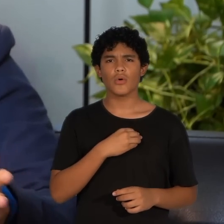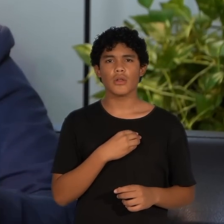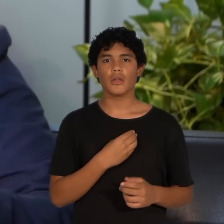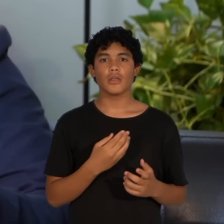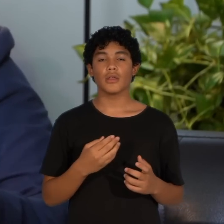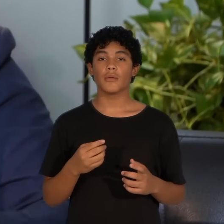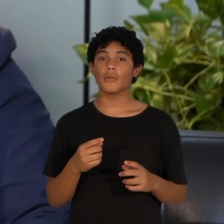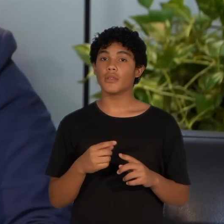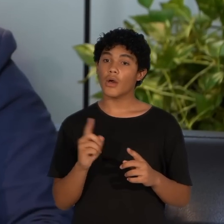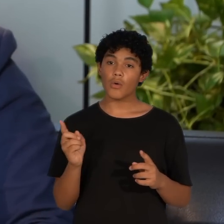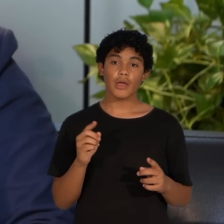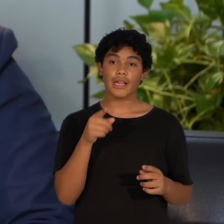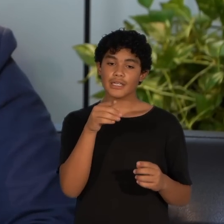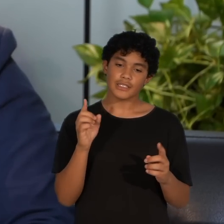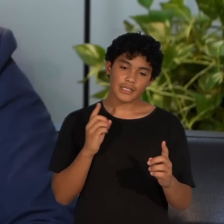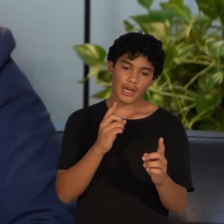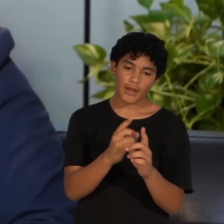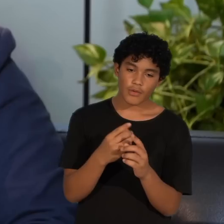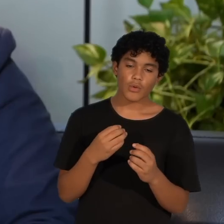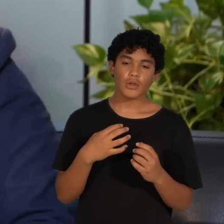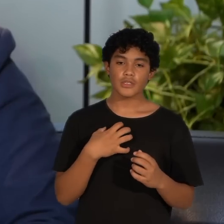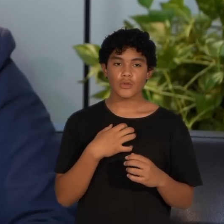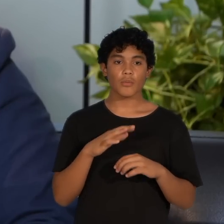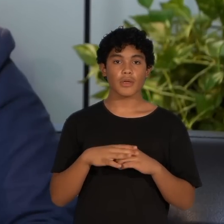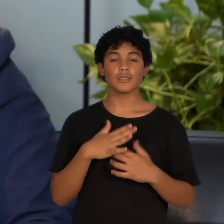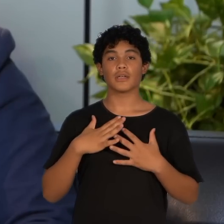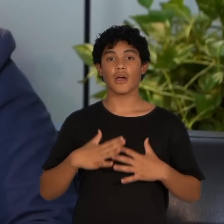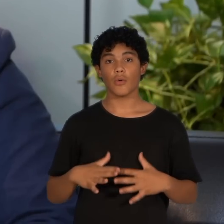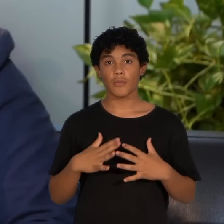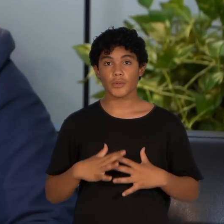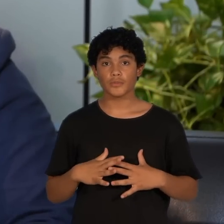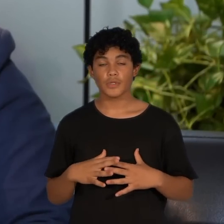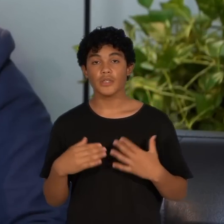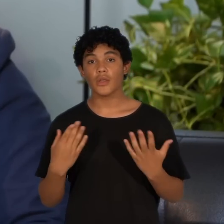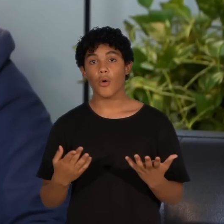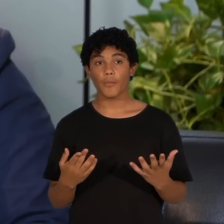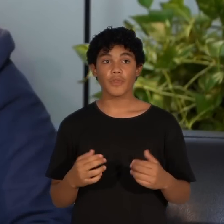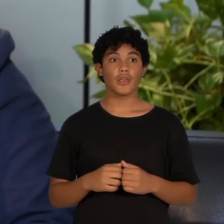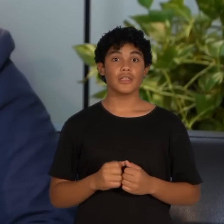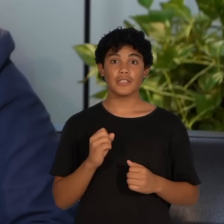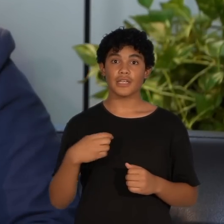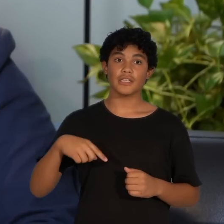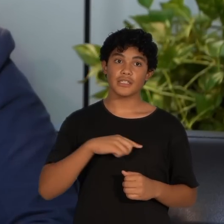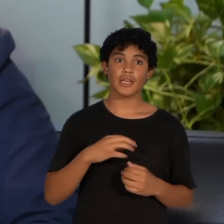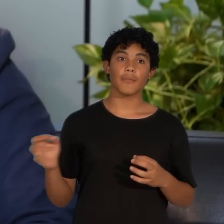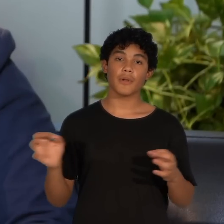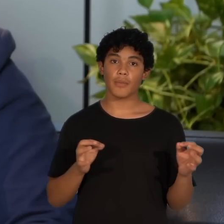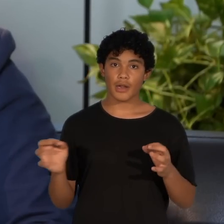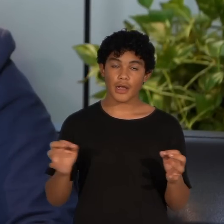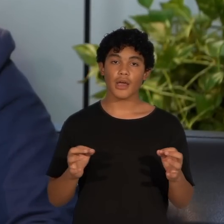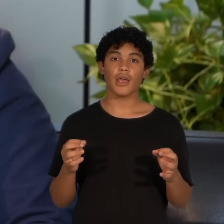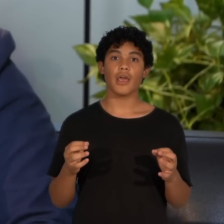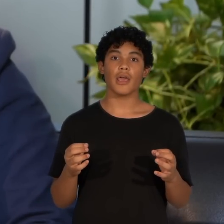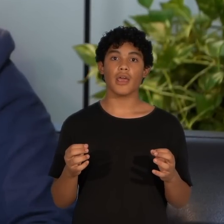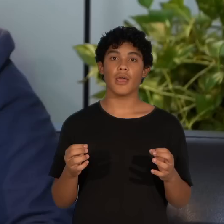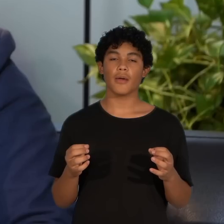lá, perguntava se estava tudo bem. E eu acho que se a gente quer realmente preparar a igreja e o mundo para a volta de Cristo, a gente precisa trabalhar